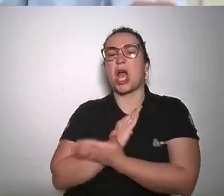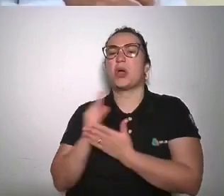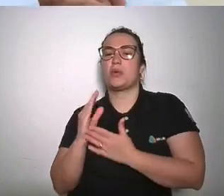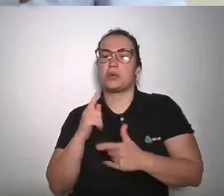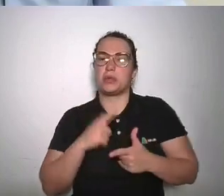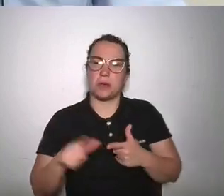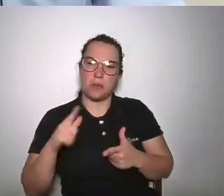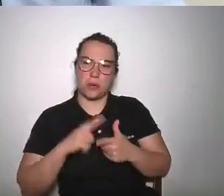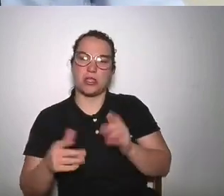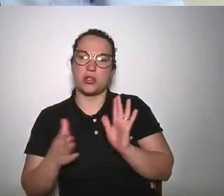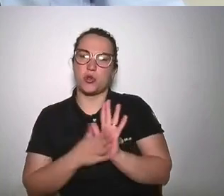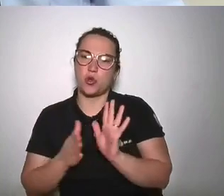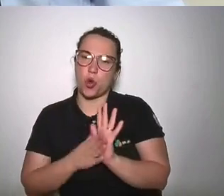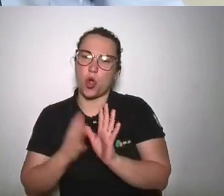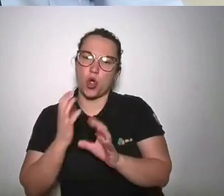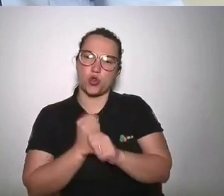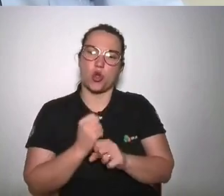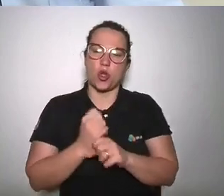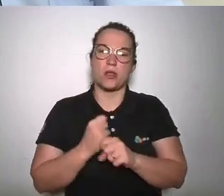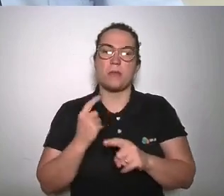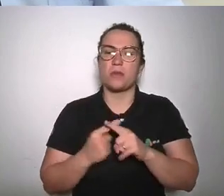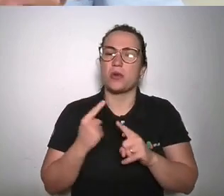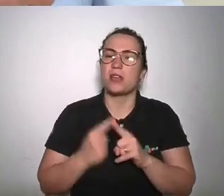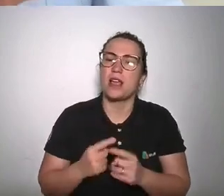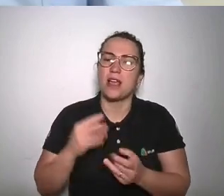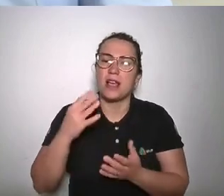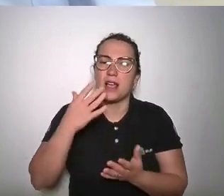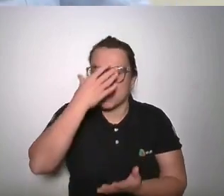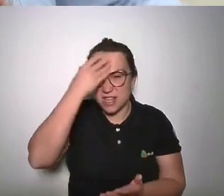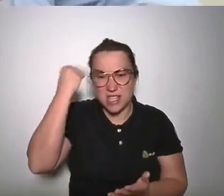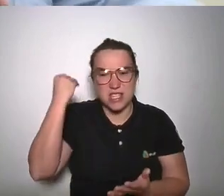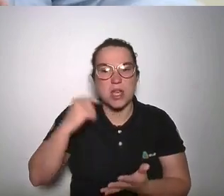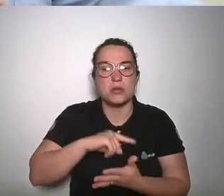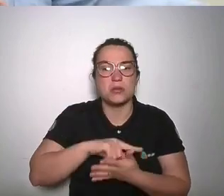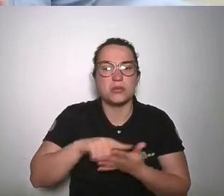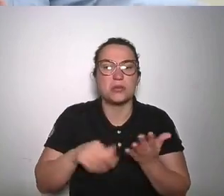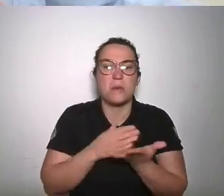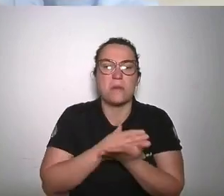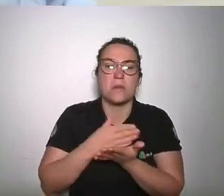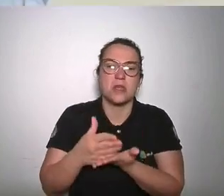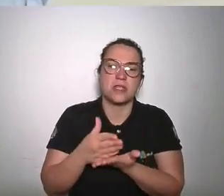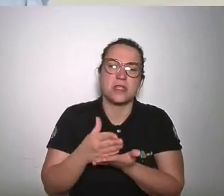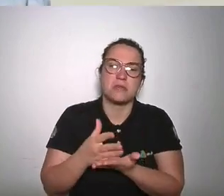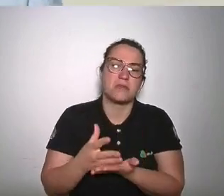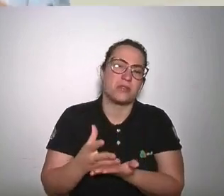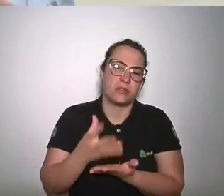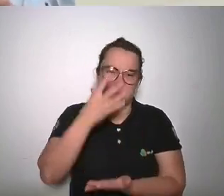de contas porque deixou de observar um desses princípios